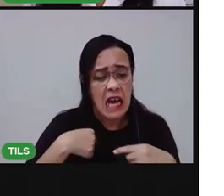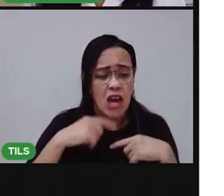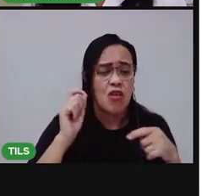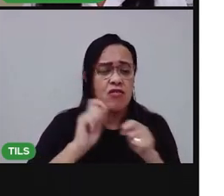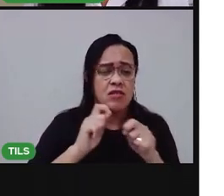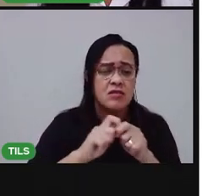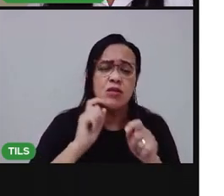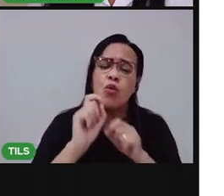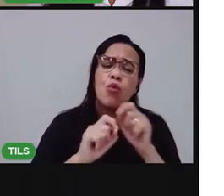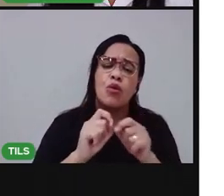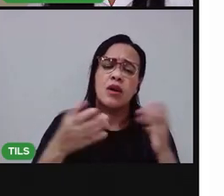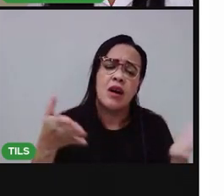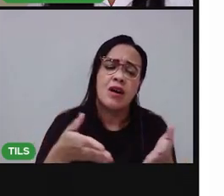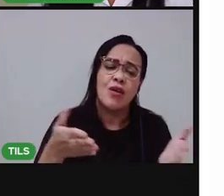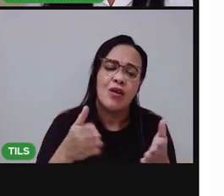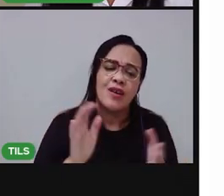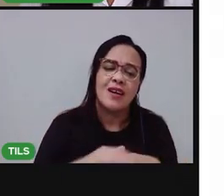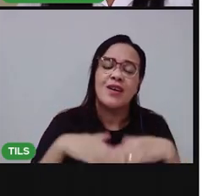de ir ao parque?